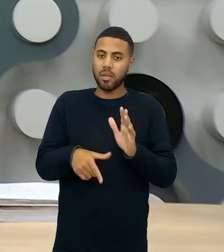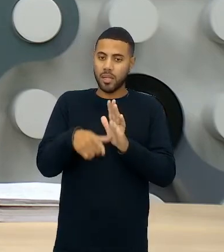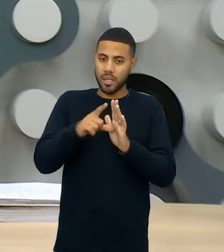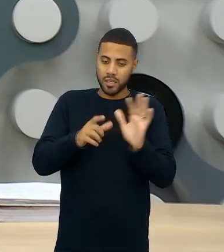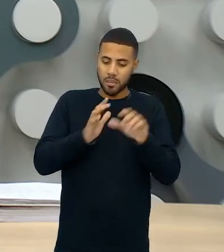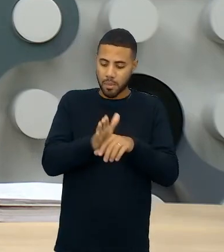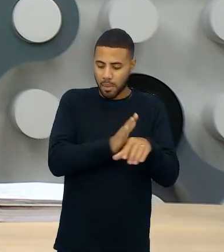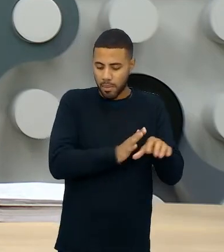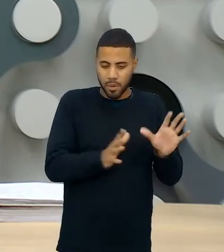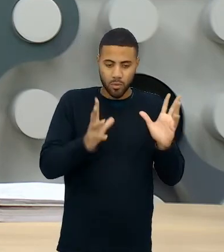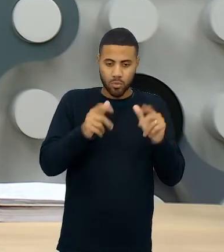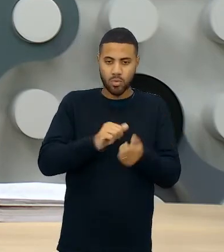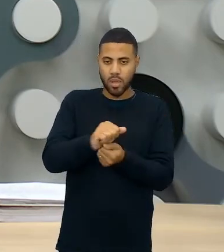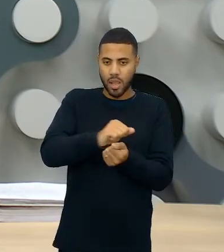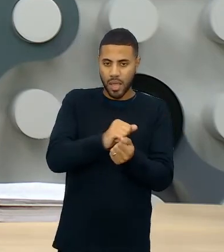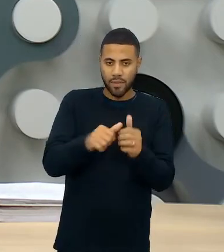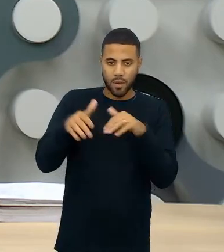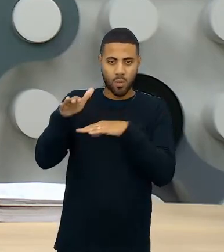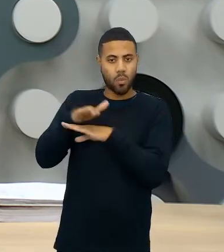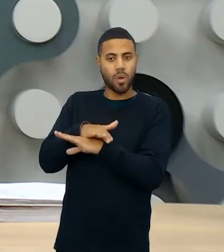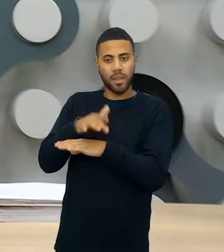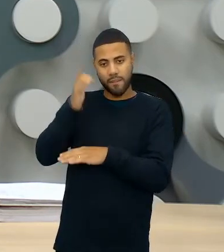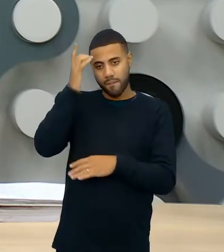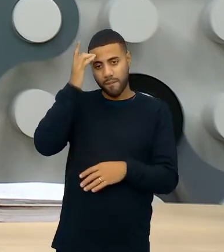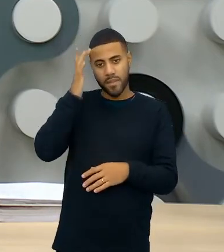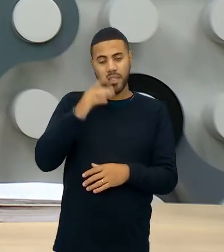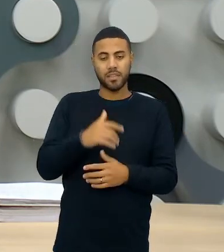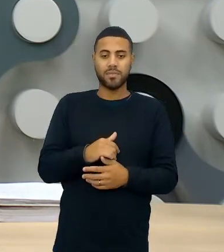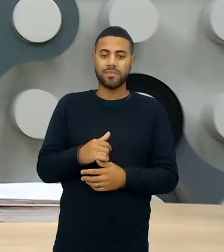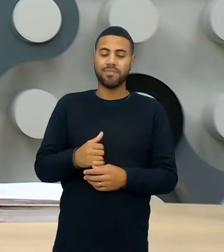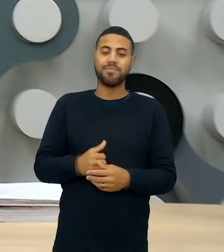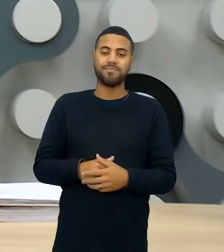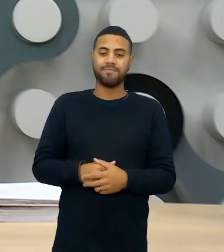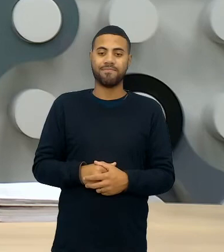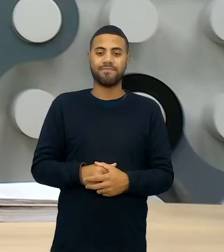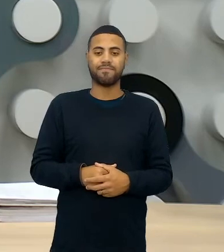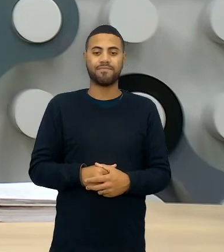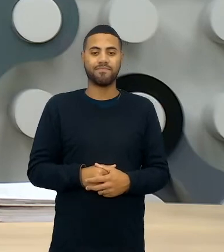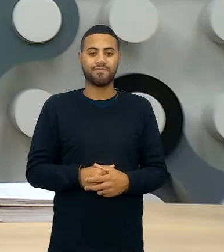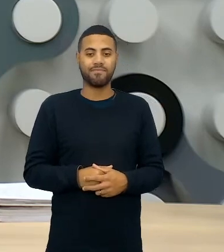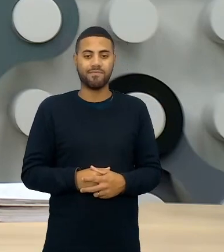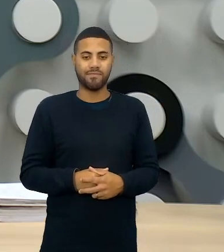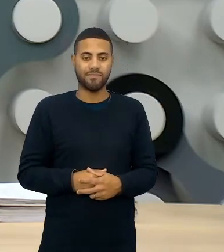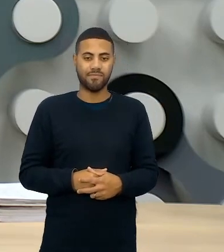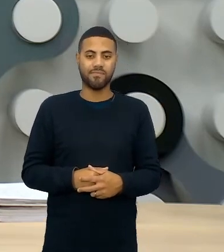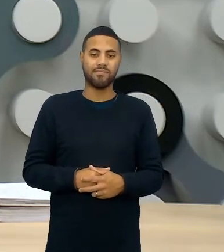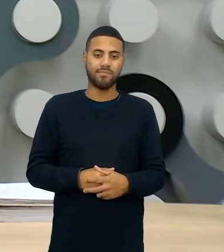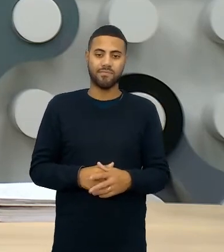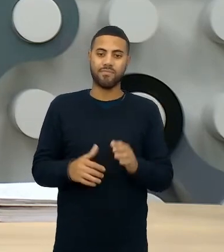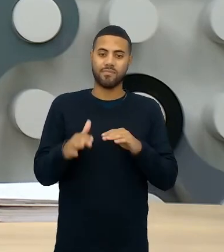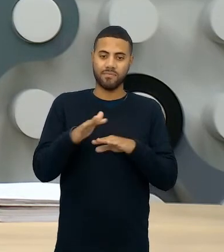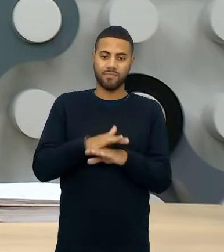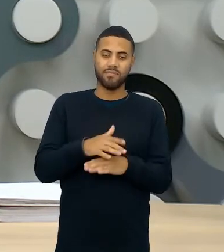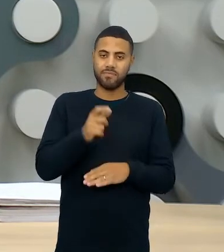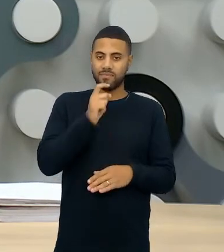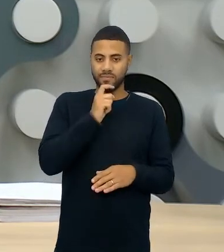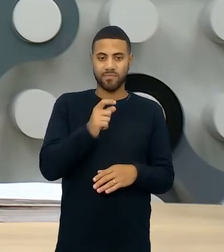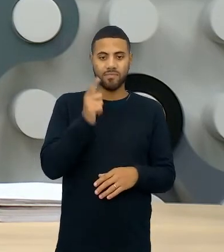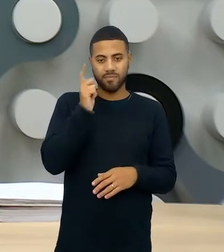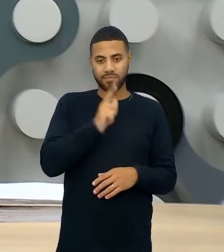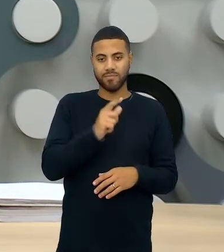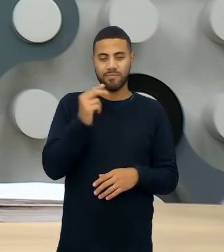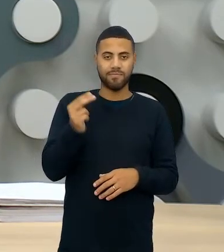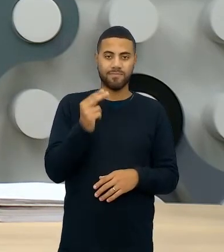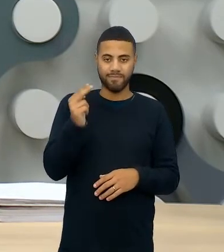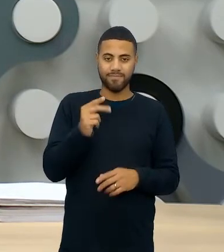vez, tá? Já pica o que tiver que picar, já lava o que tiver que lavar, põe em potes e armazena na geladeira ali, o que você vai